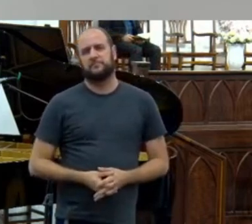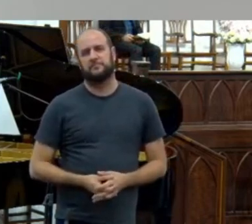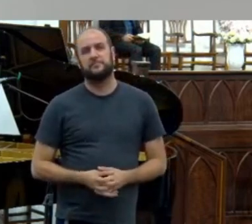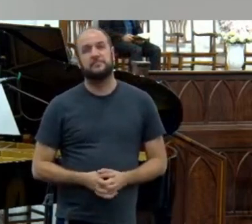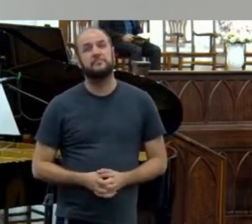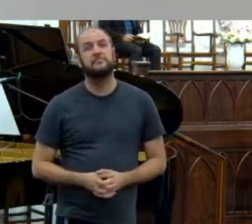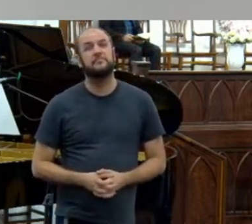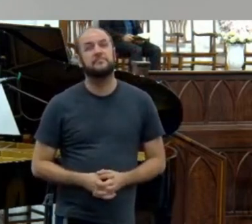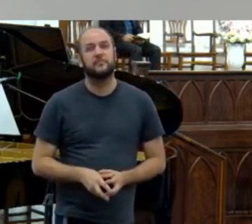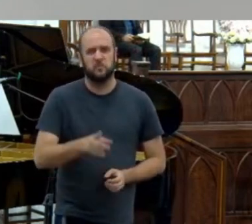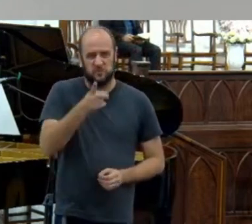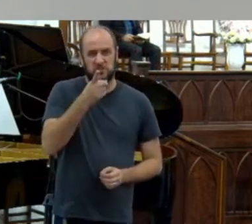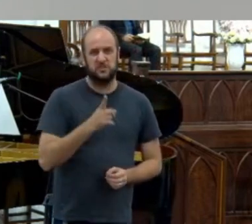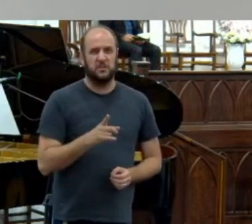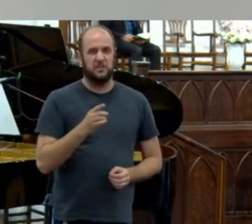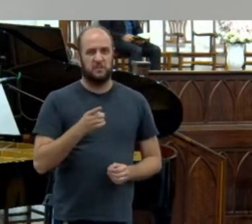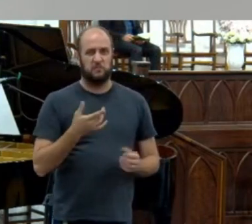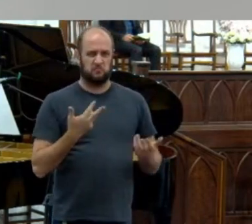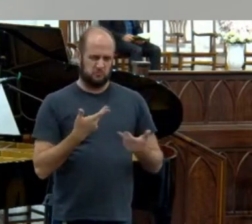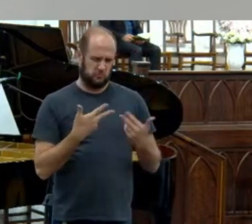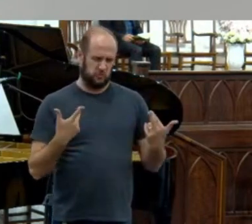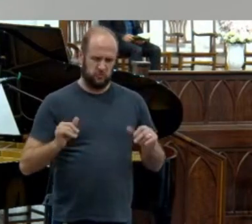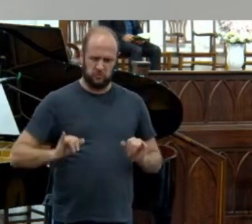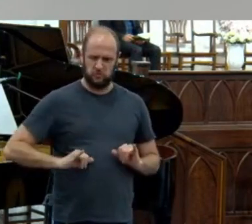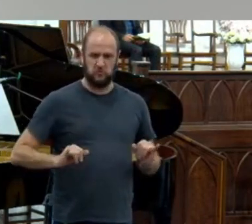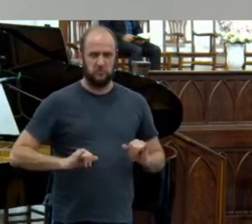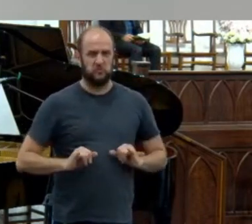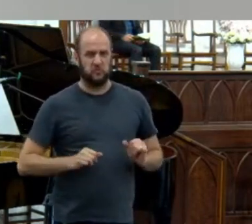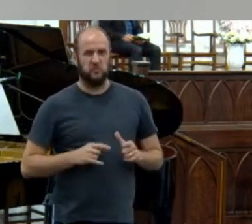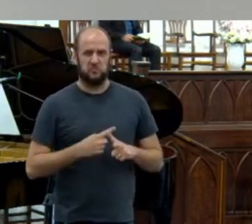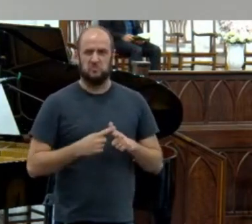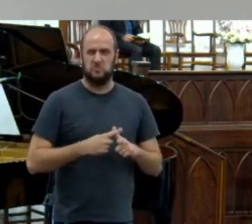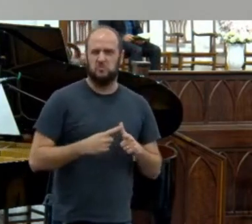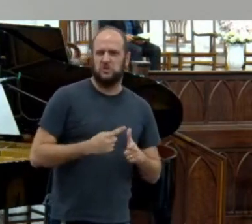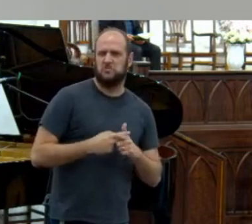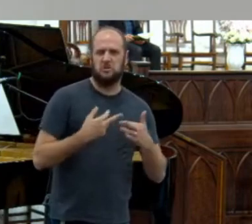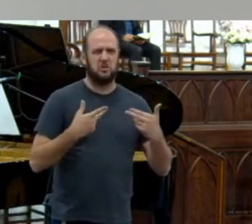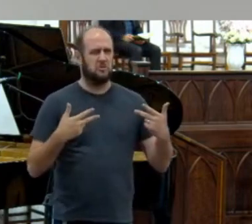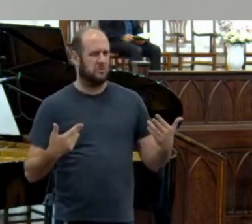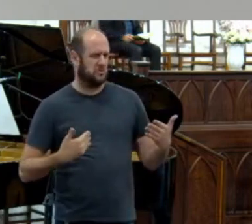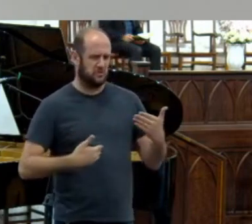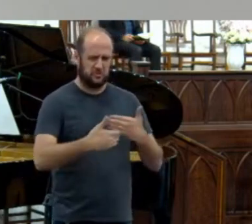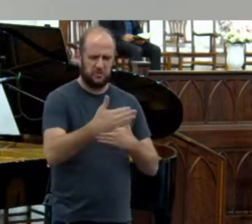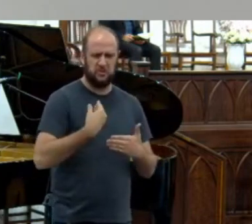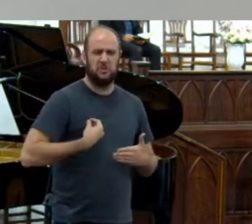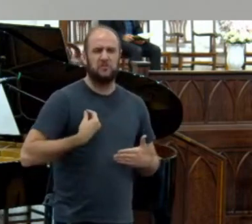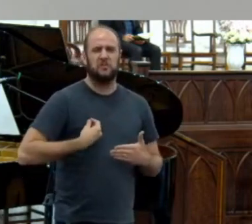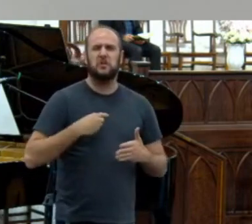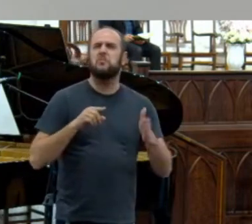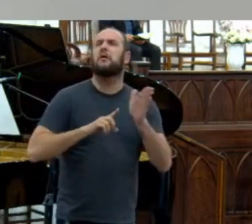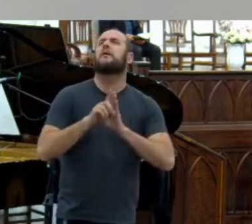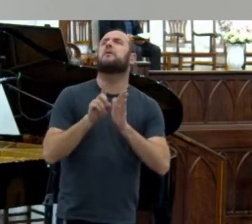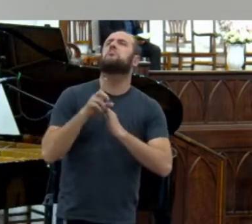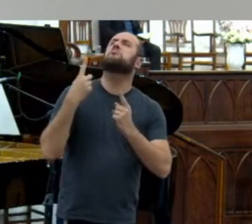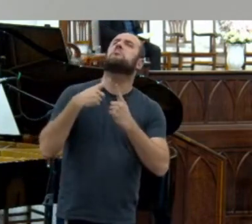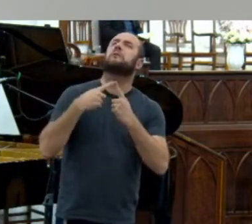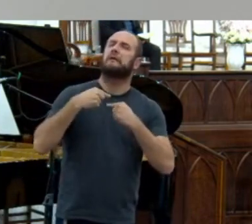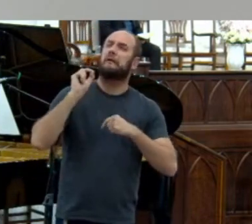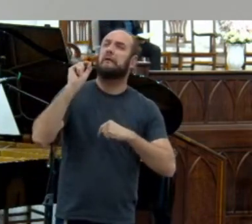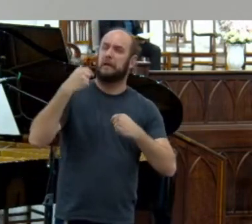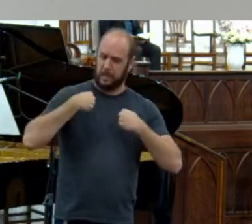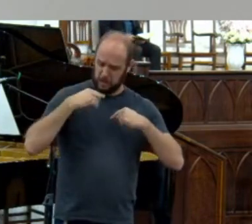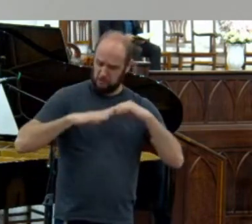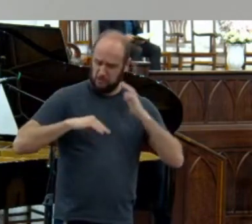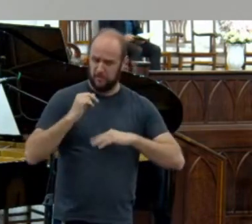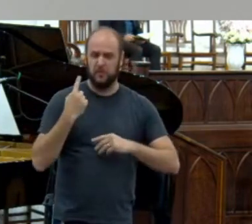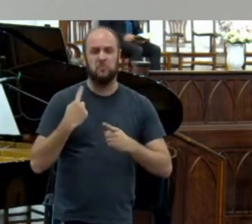Se você tem defeito na vida, você sofre muito, você passa por grandes coisas, você pergunta: por que eu, Senhor? O que foi que eu fiz?